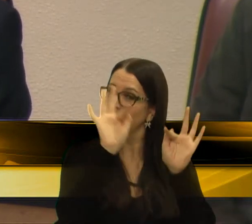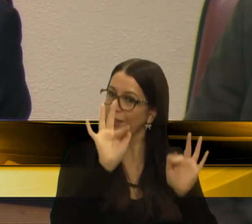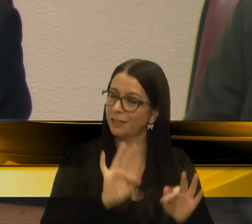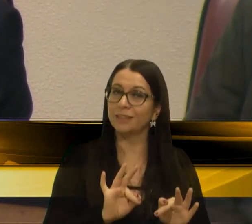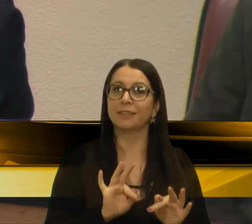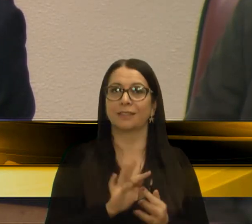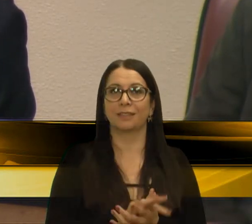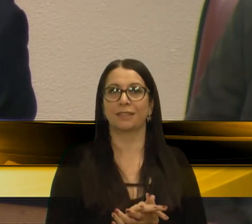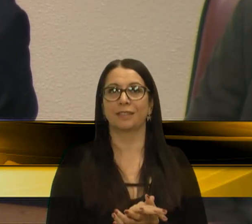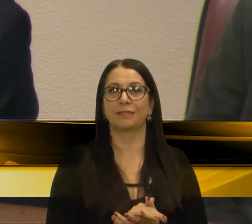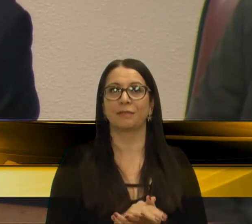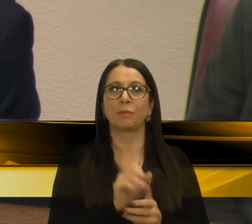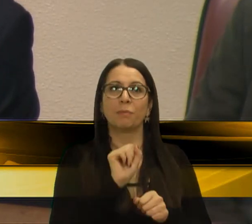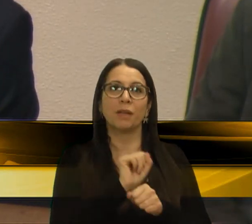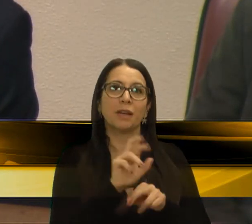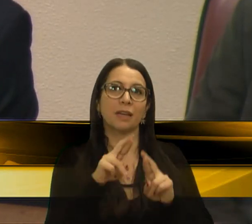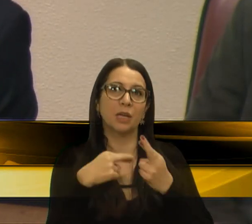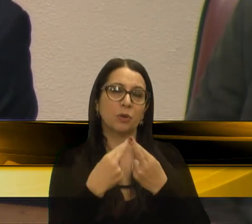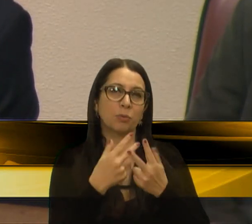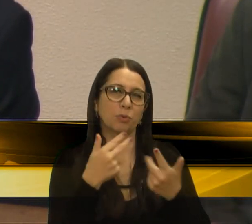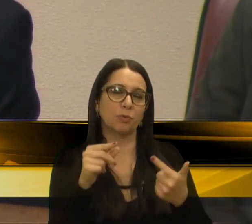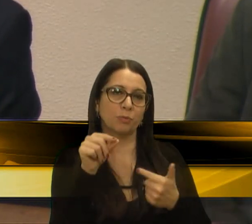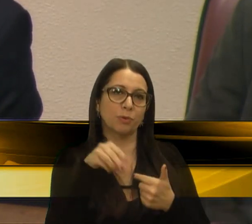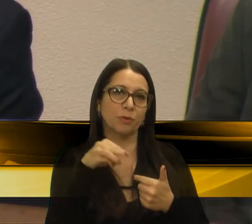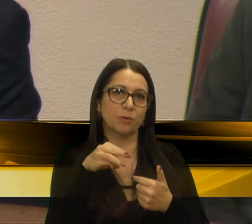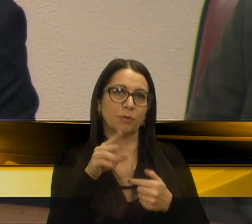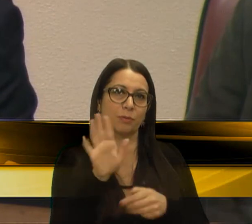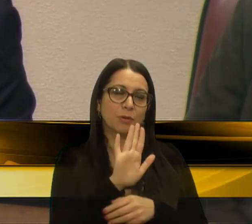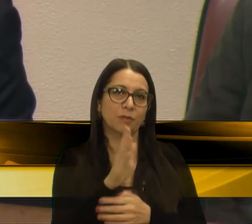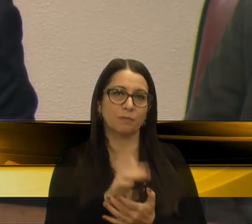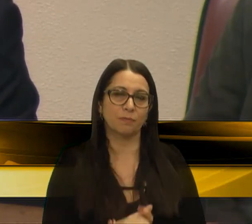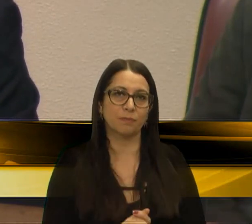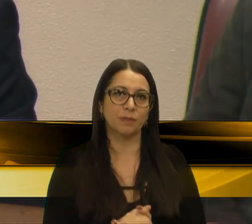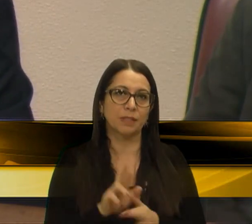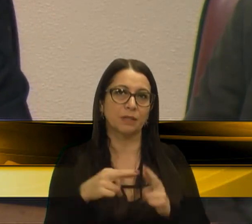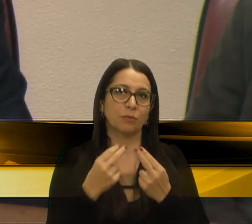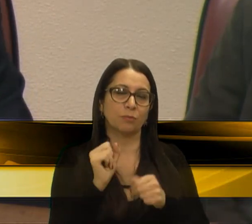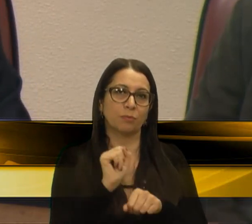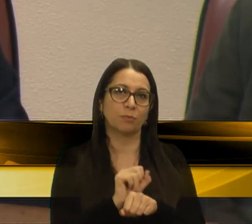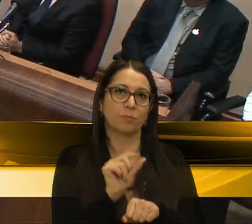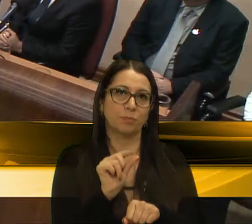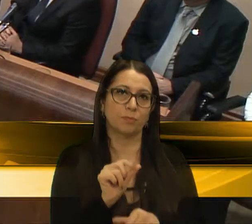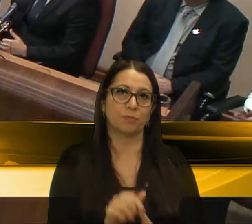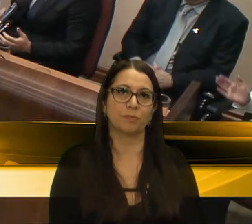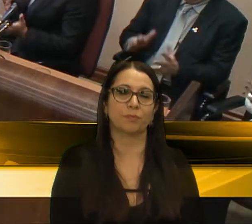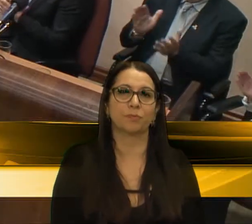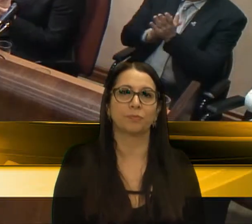e vamos suspender a sessão por alguns instantes para nossas despedidas. A sessão está suspensa.